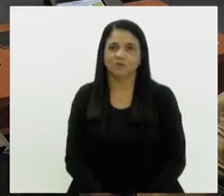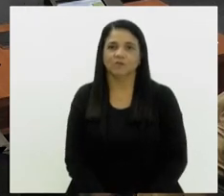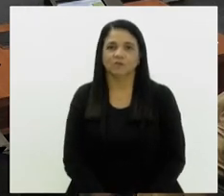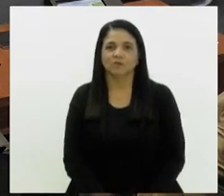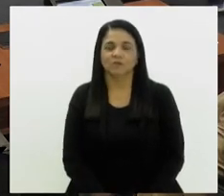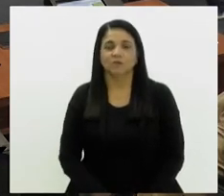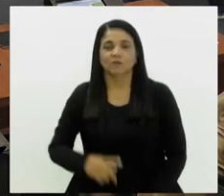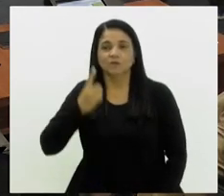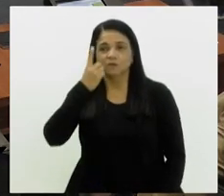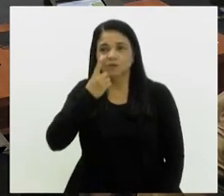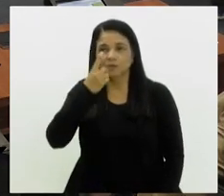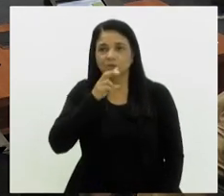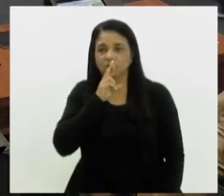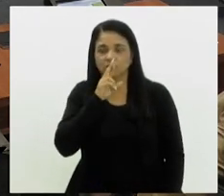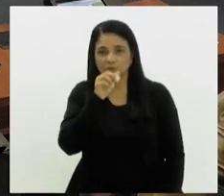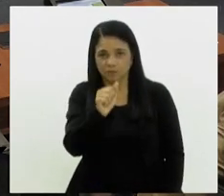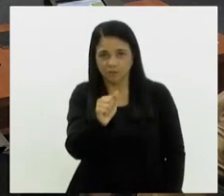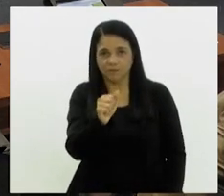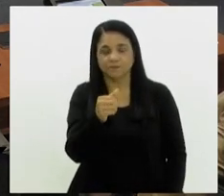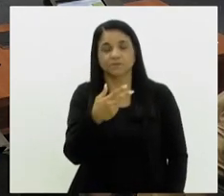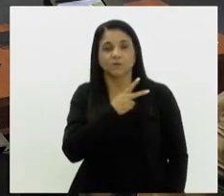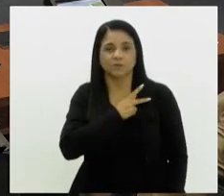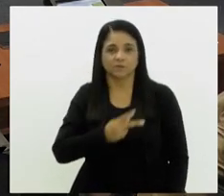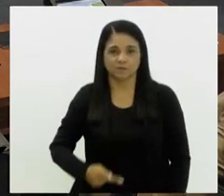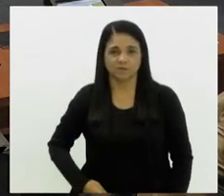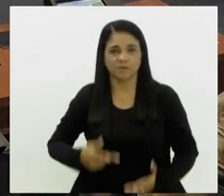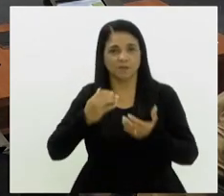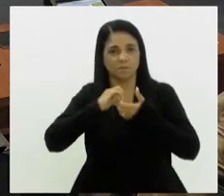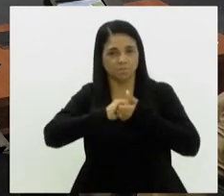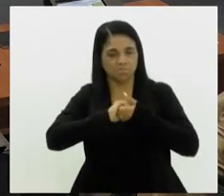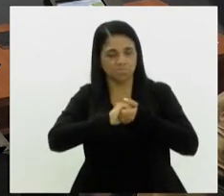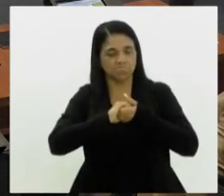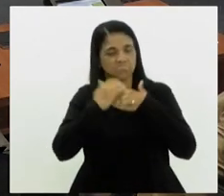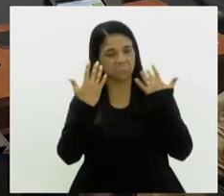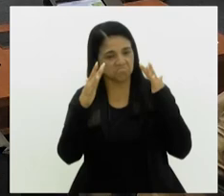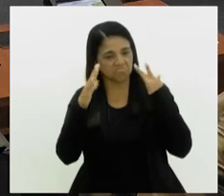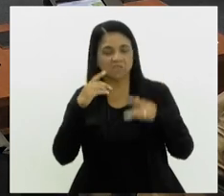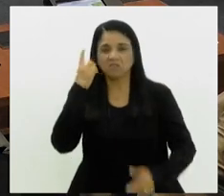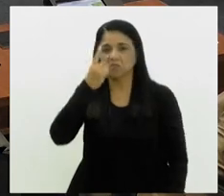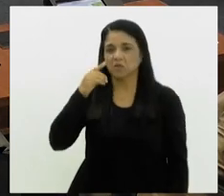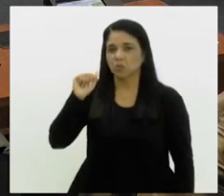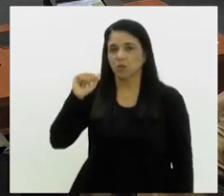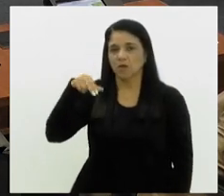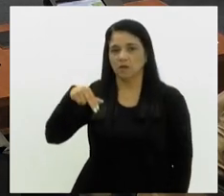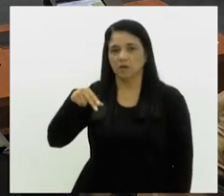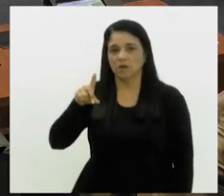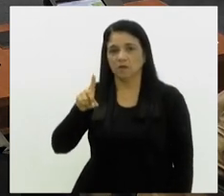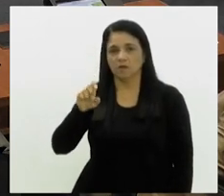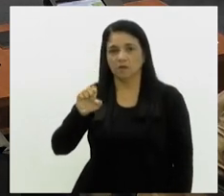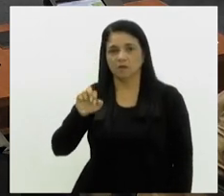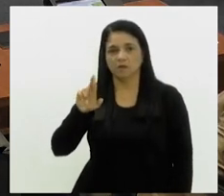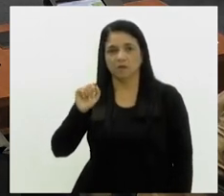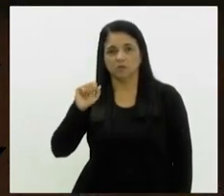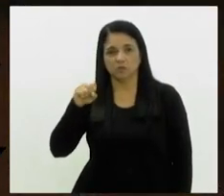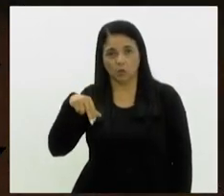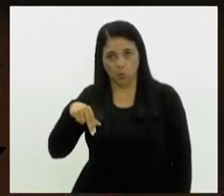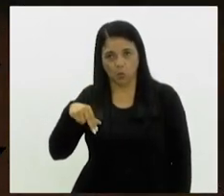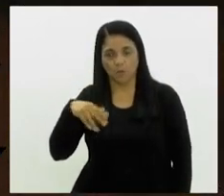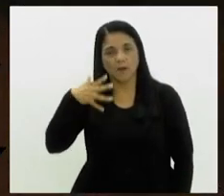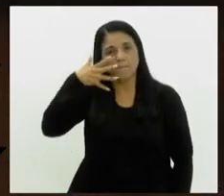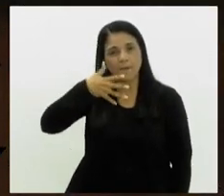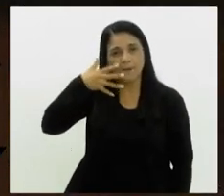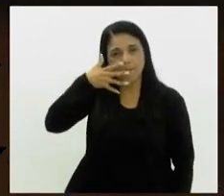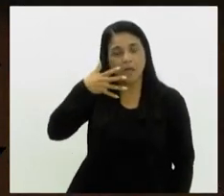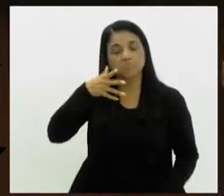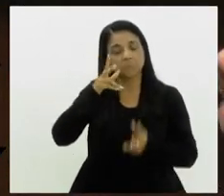Deputado Rodrigo Amorim. Senhora Presidente, primeiro parabenizar o deputado Anderson Moraes pela fala e sigo na mesma